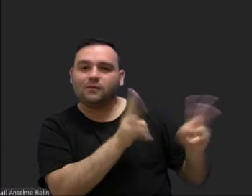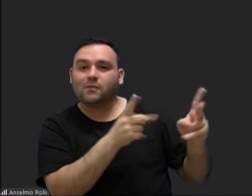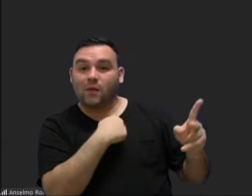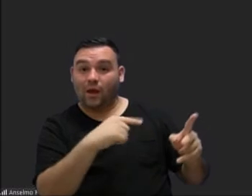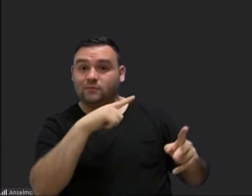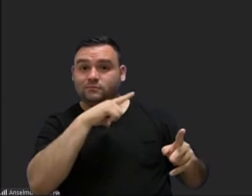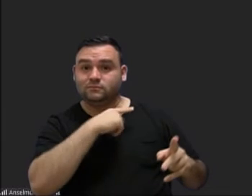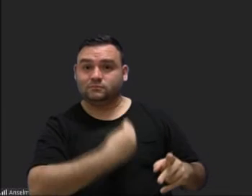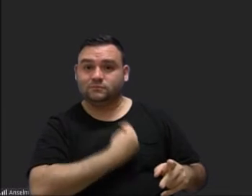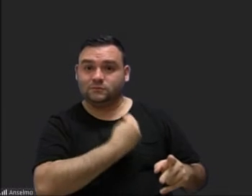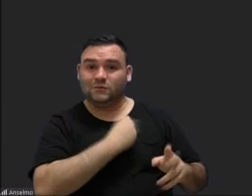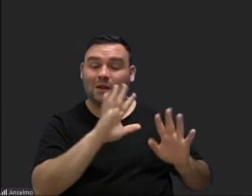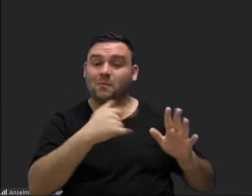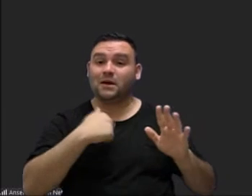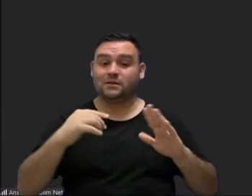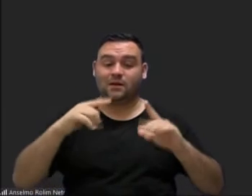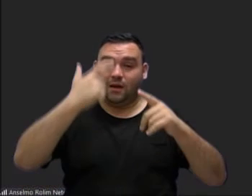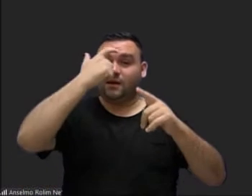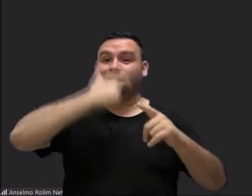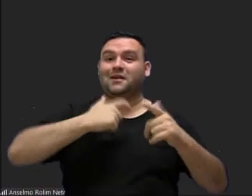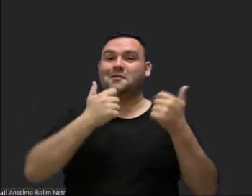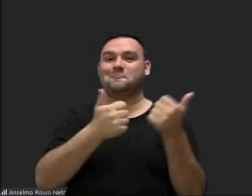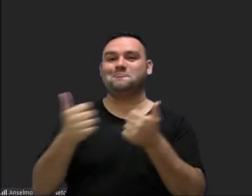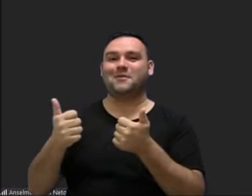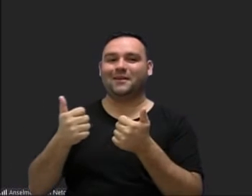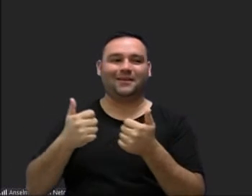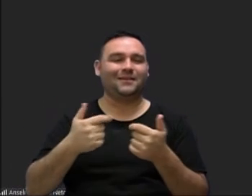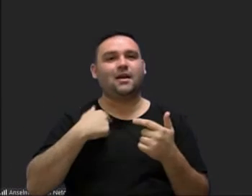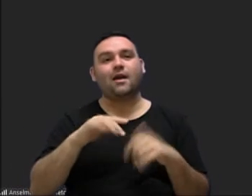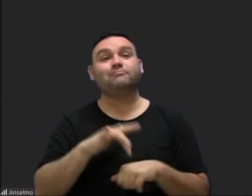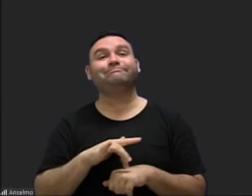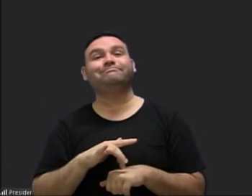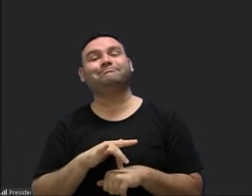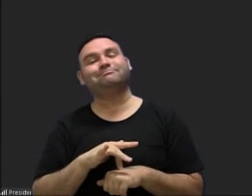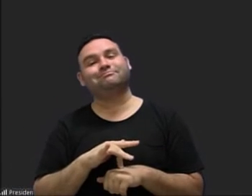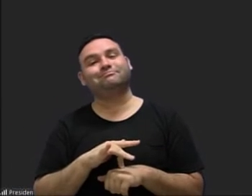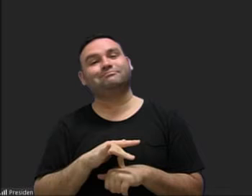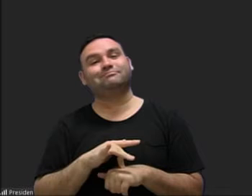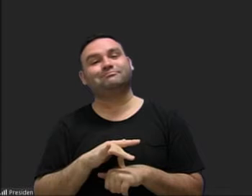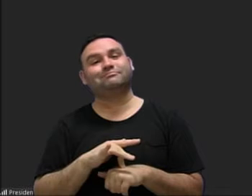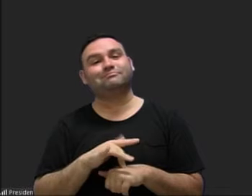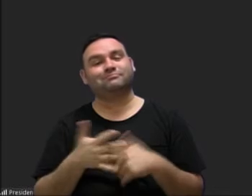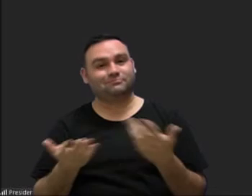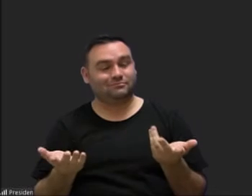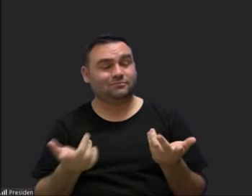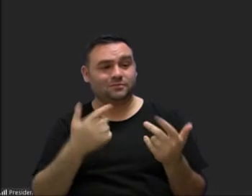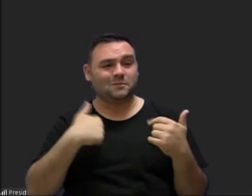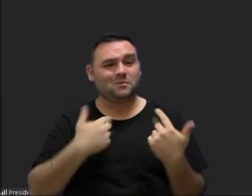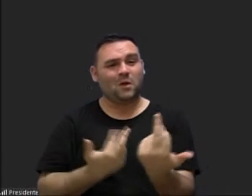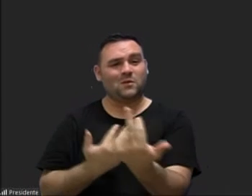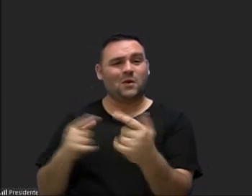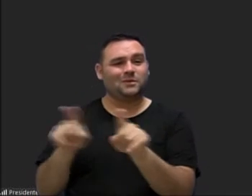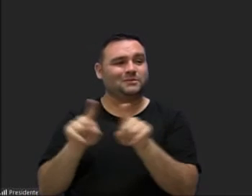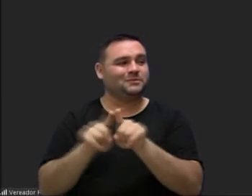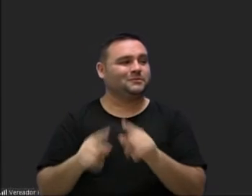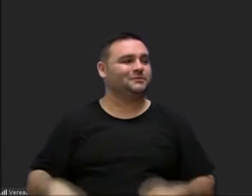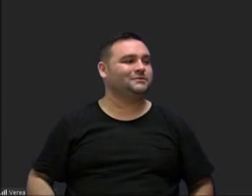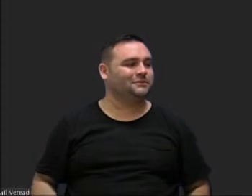estou aqui presidente mas a minha carinha está boa está cara de paisagem a minha também está vendo